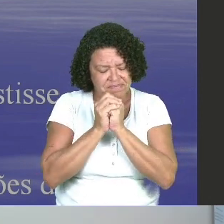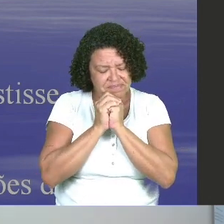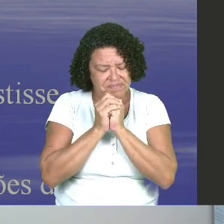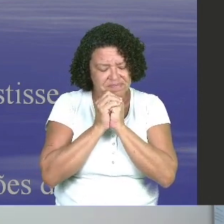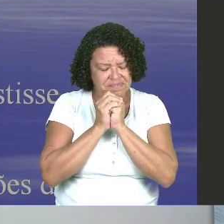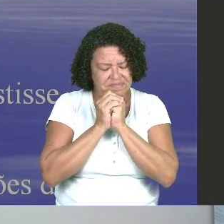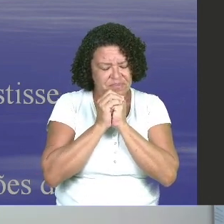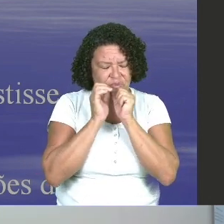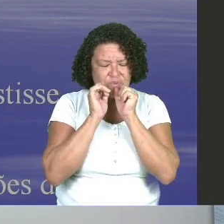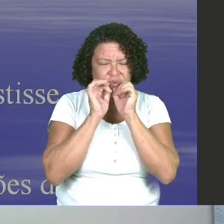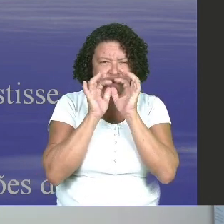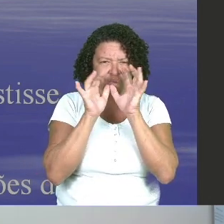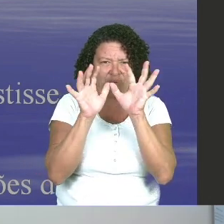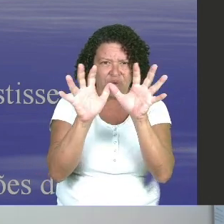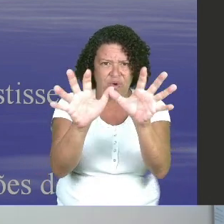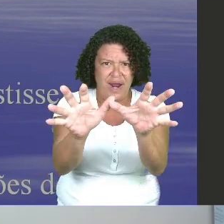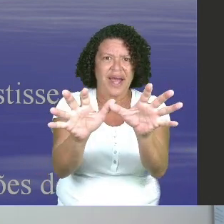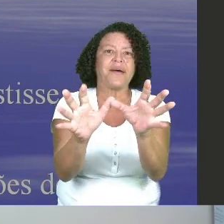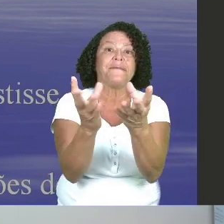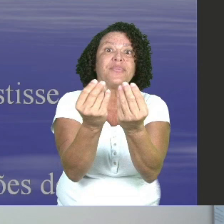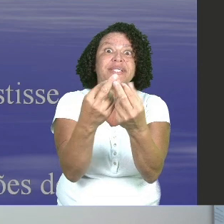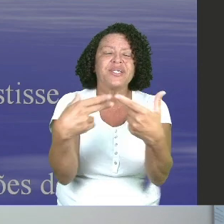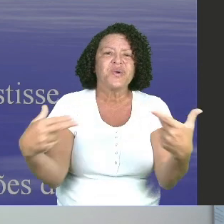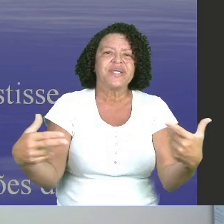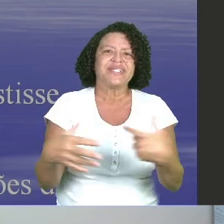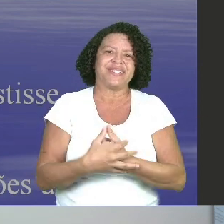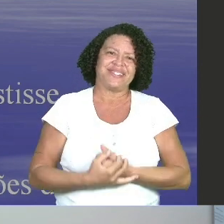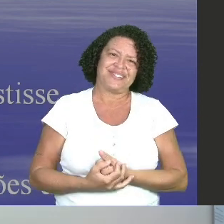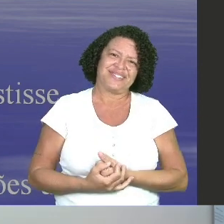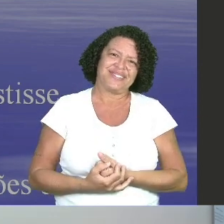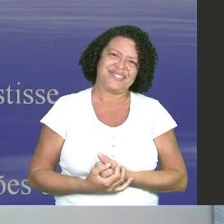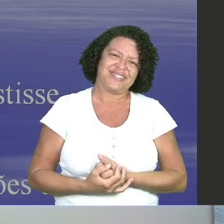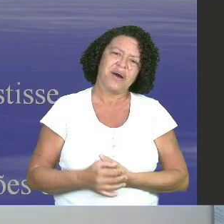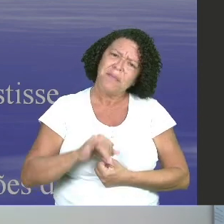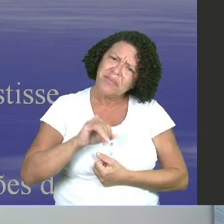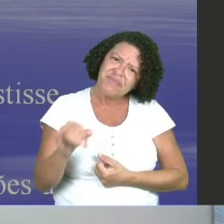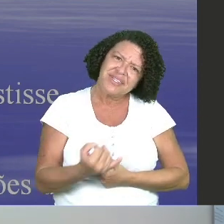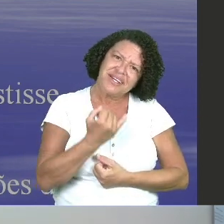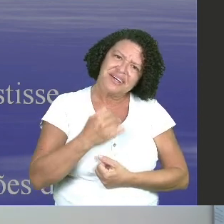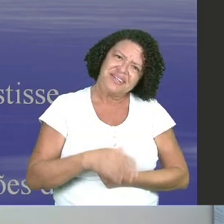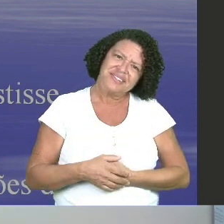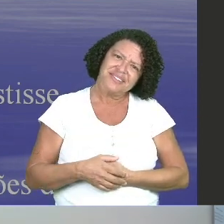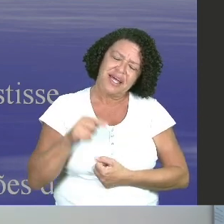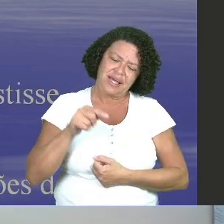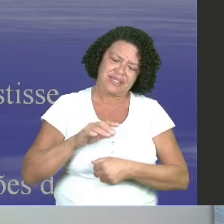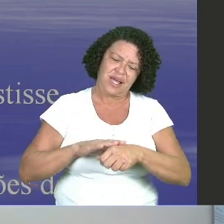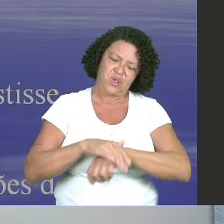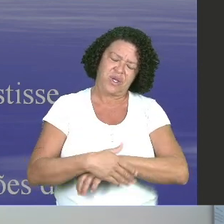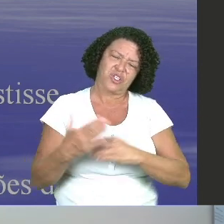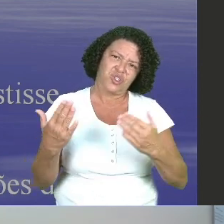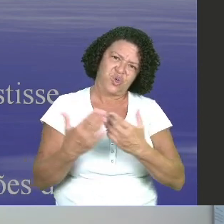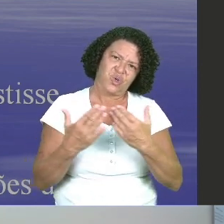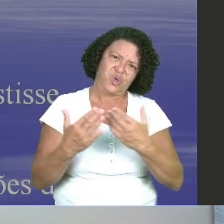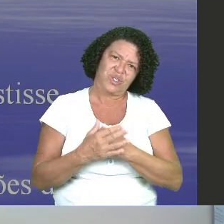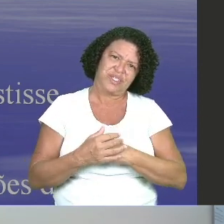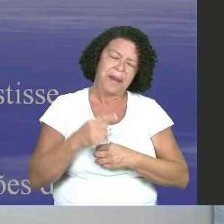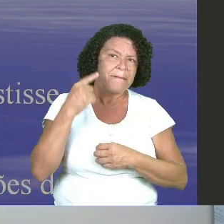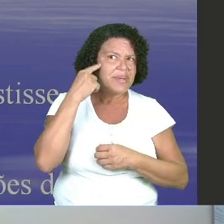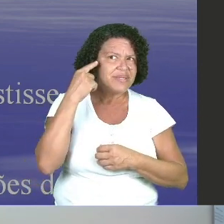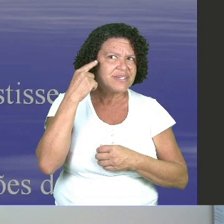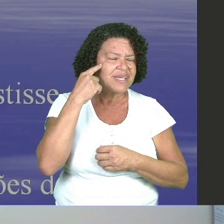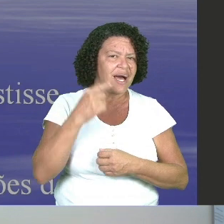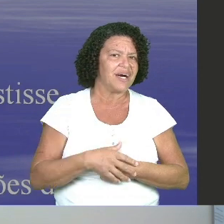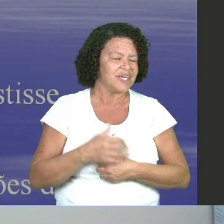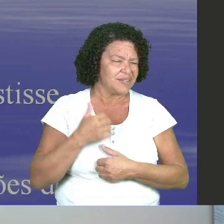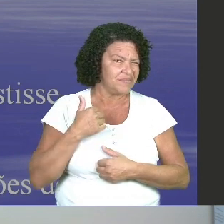irradiação e teremos muitas coisas. Mas vamos aproveitar essa noite de hoje para refletir